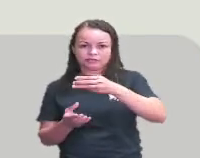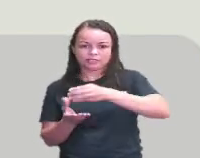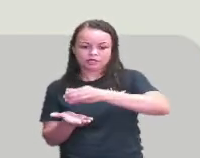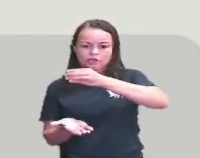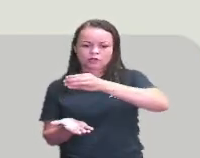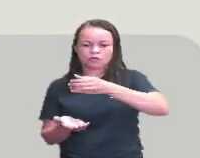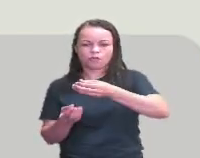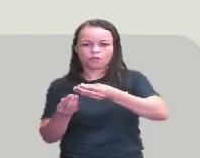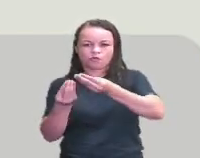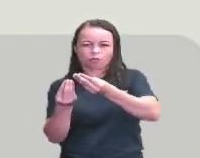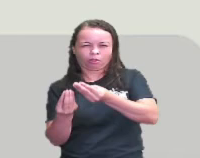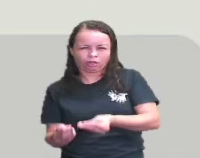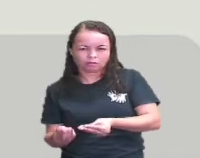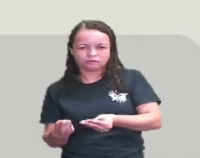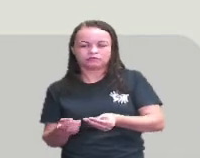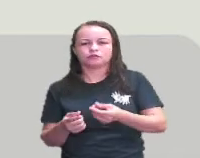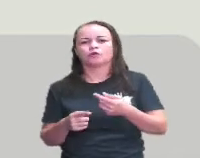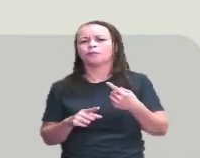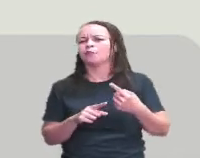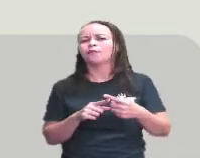porquê.